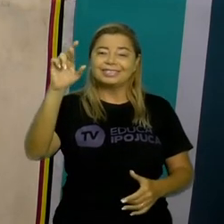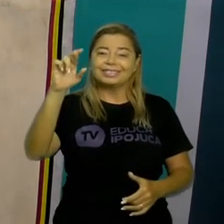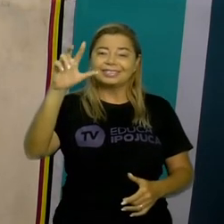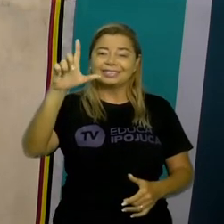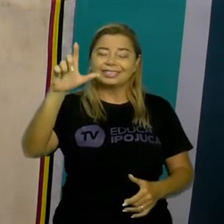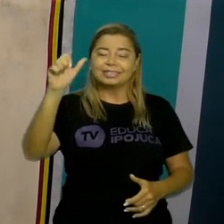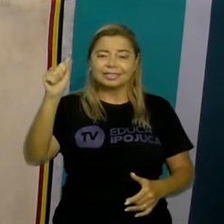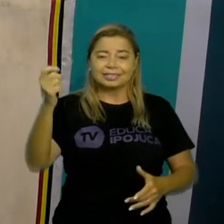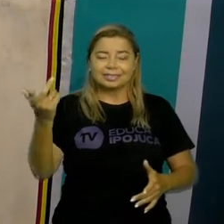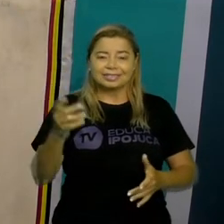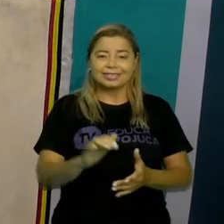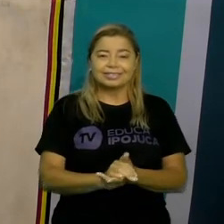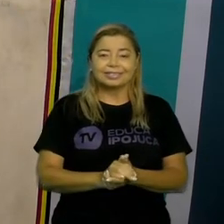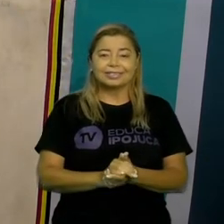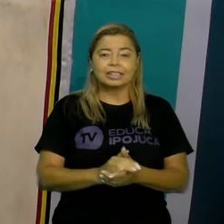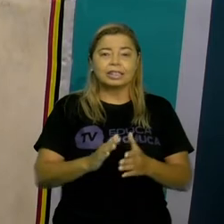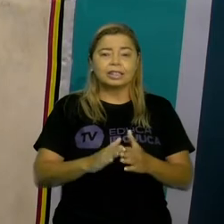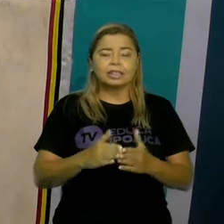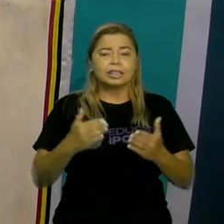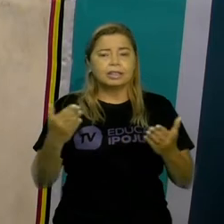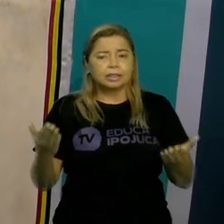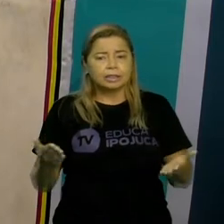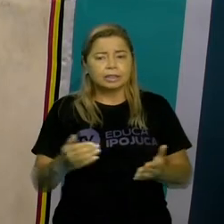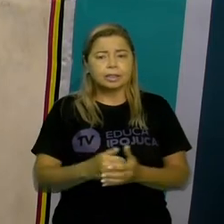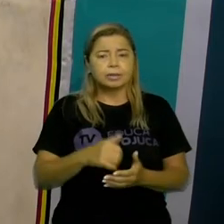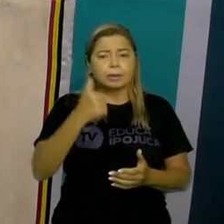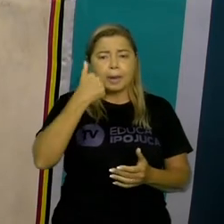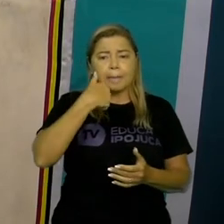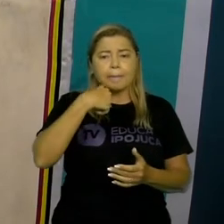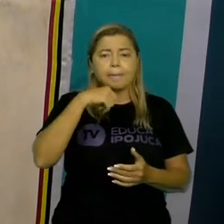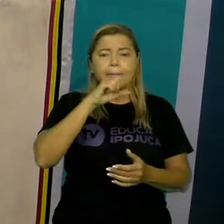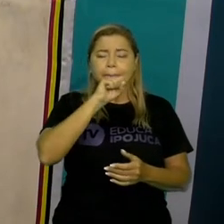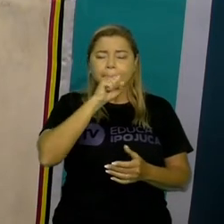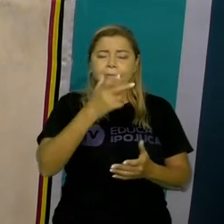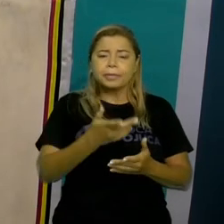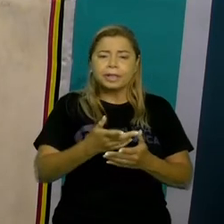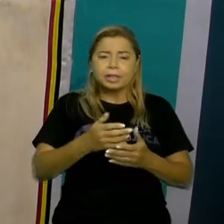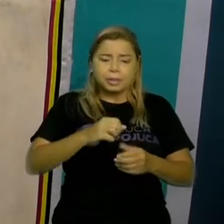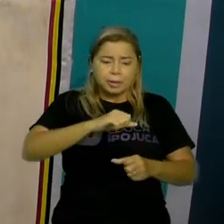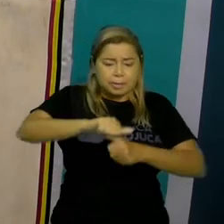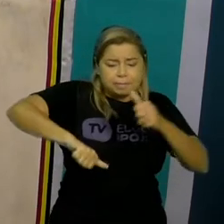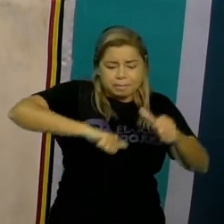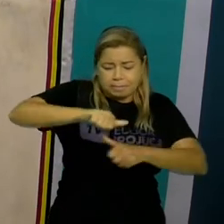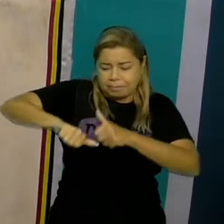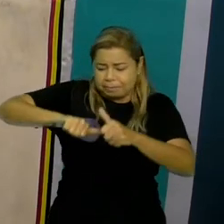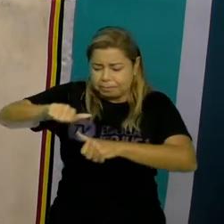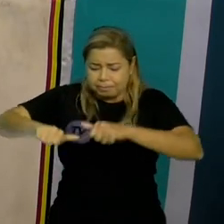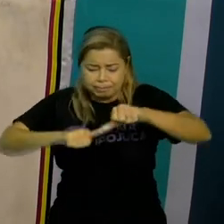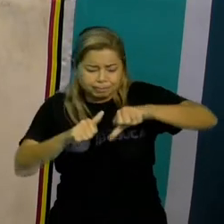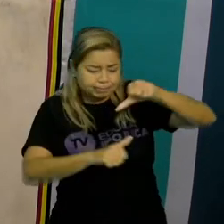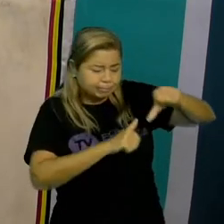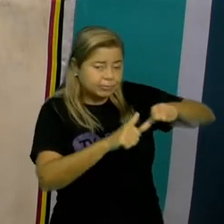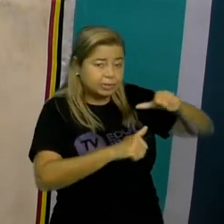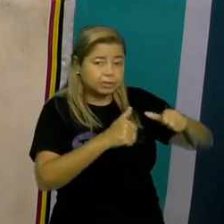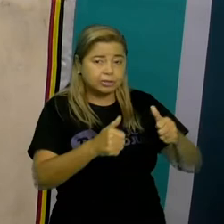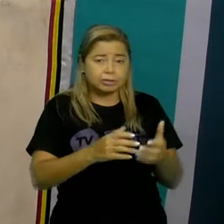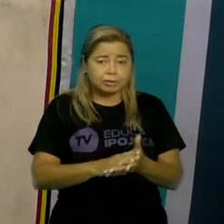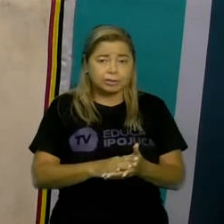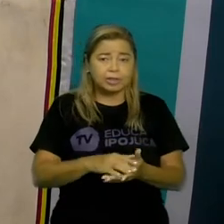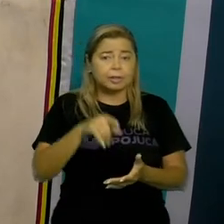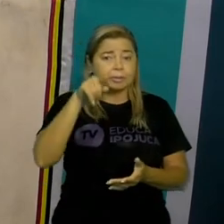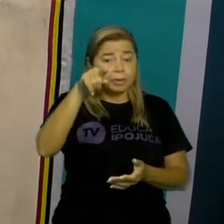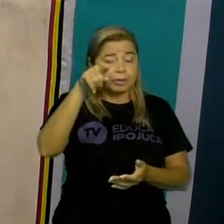as mamães podem misturar, né? Deixar, ó, de forma aleatória, misturada, para a criança, né?